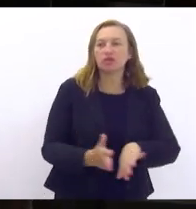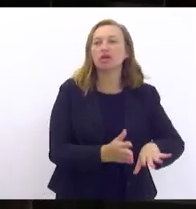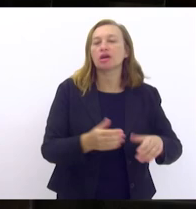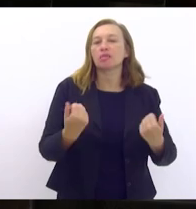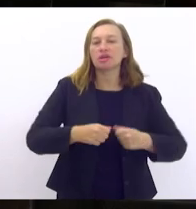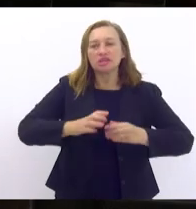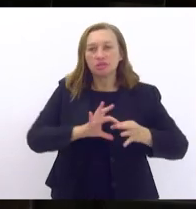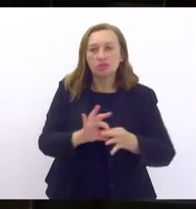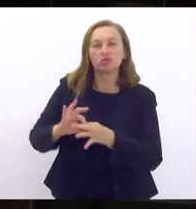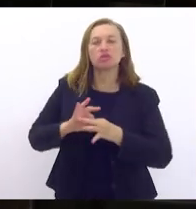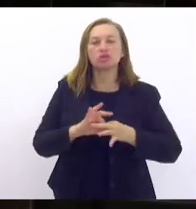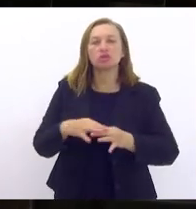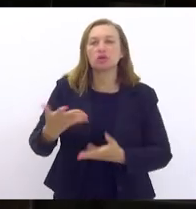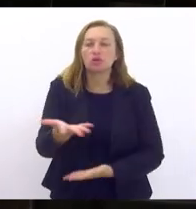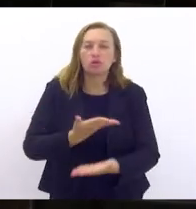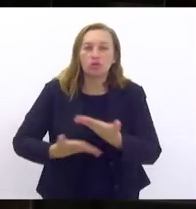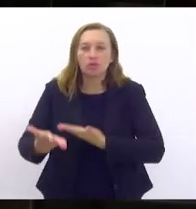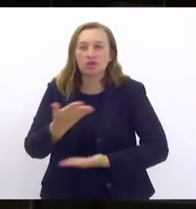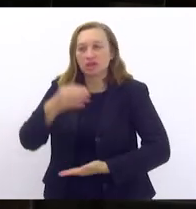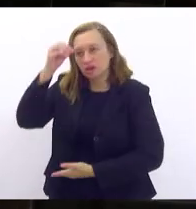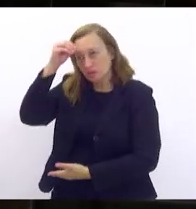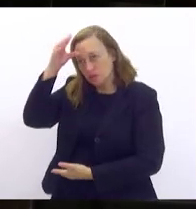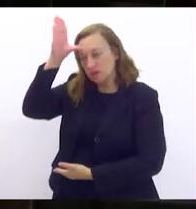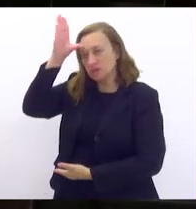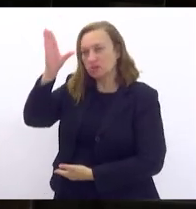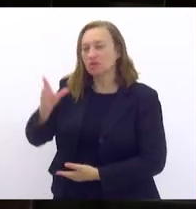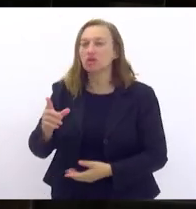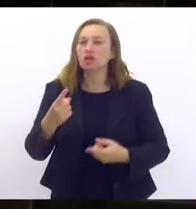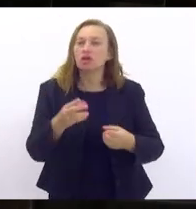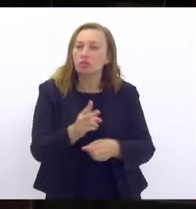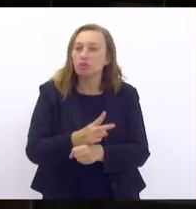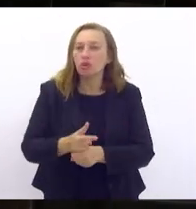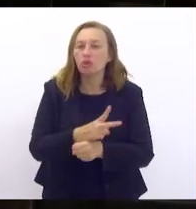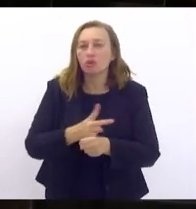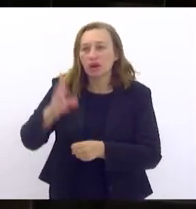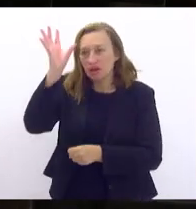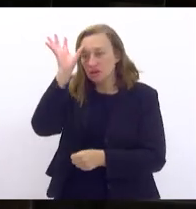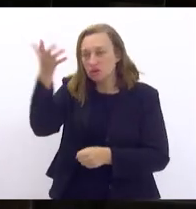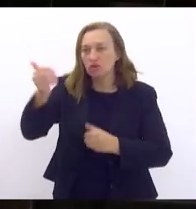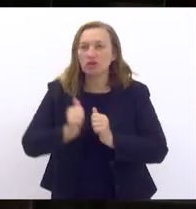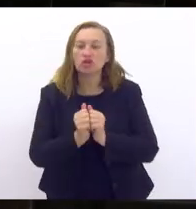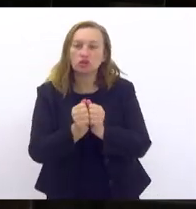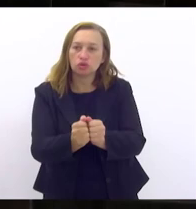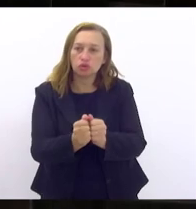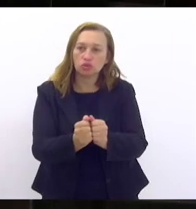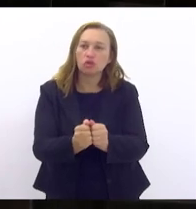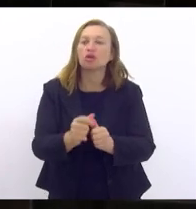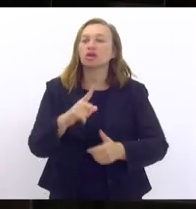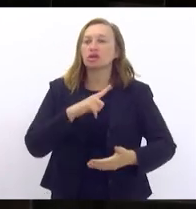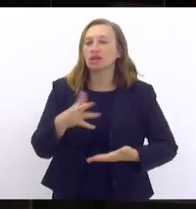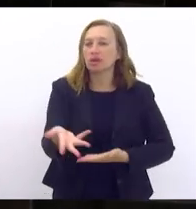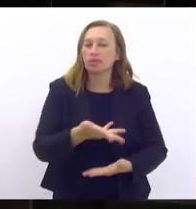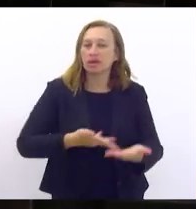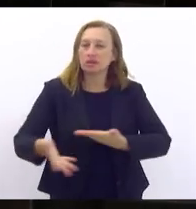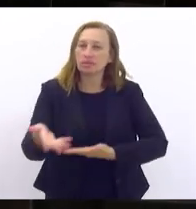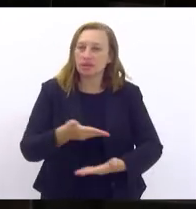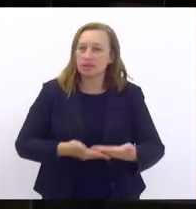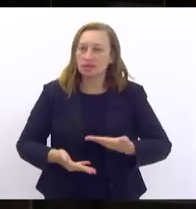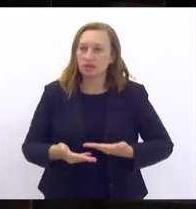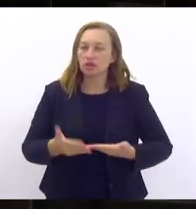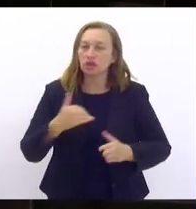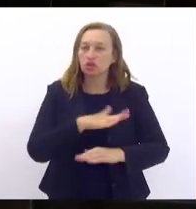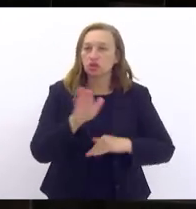esforços compartilhar conhecimentos e buscar soluções conjuntas que envolva a participação ativa